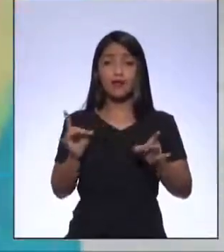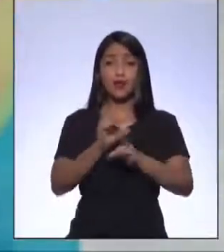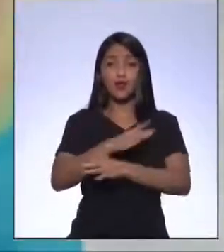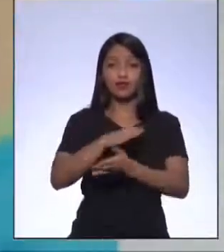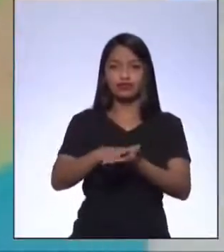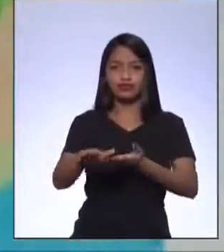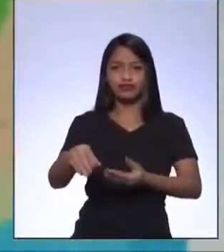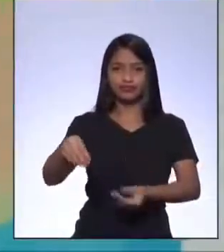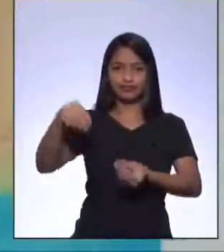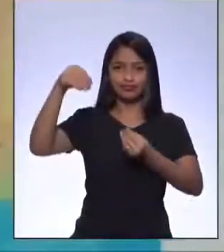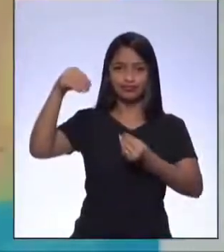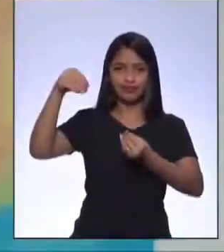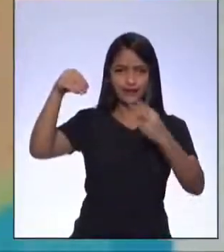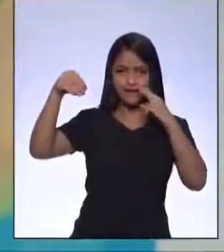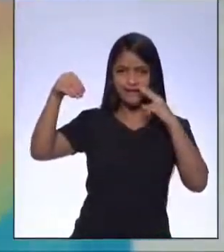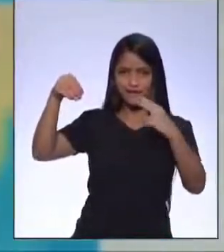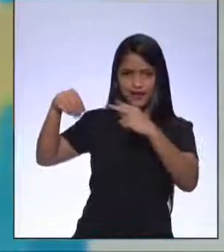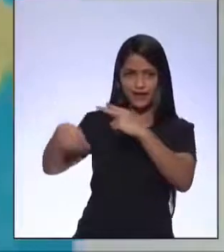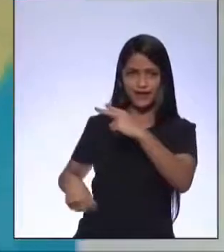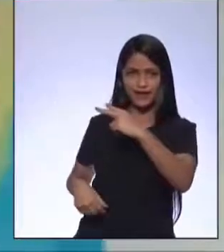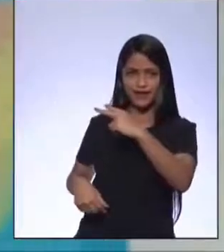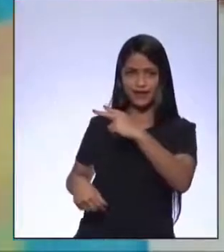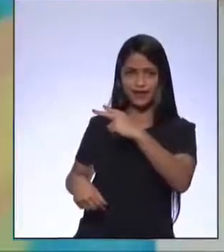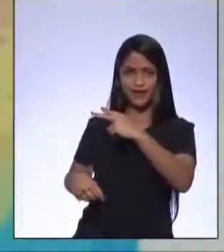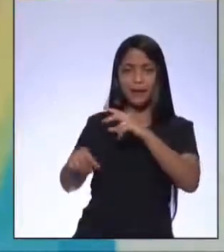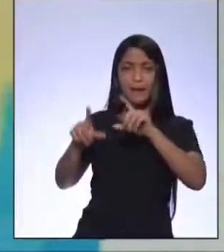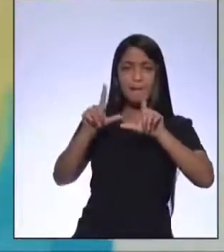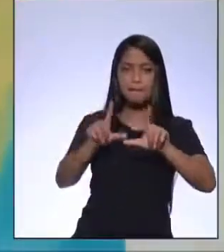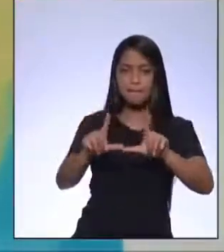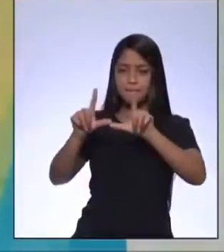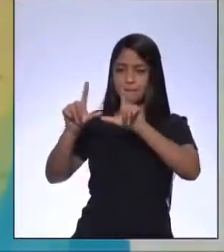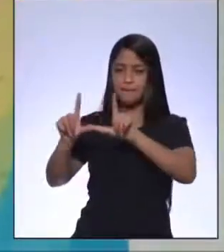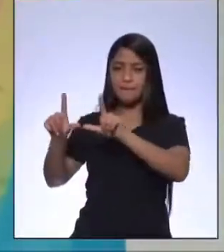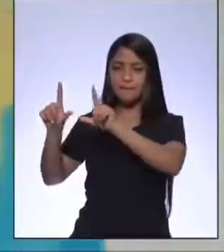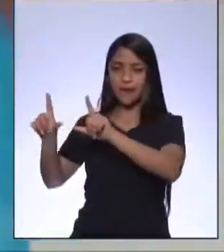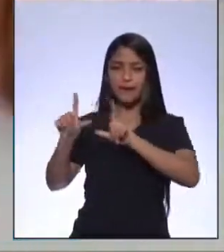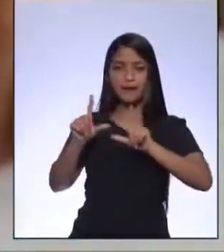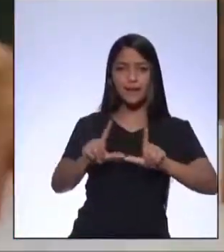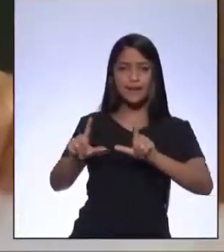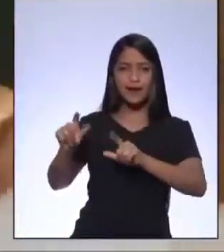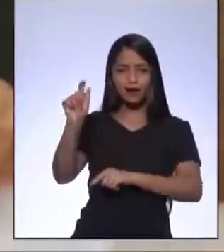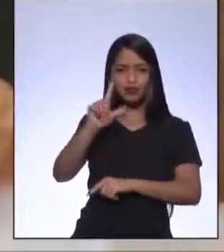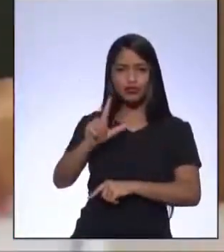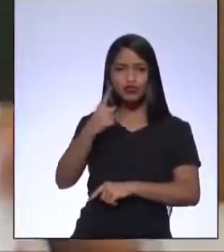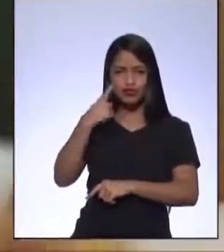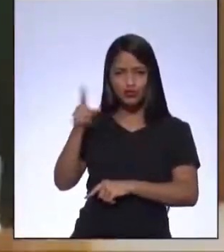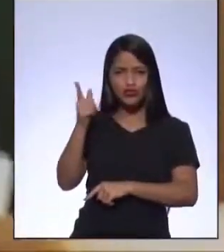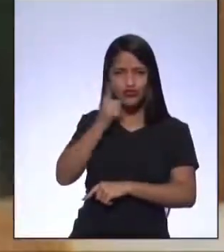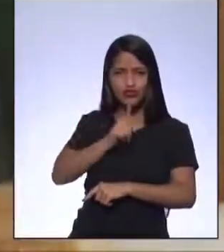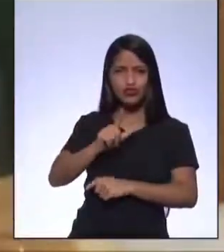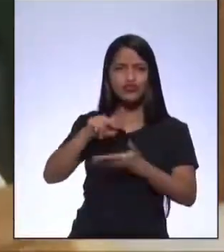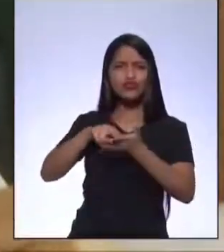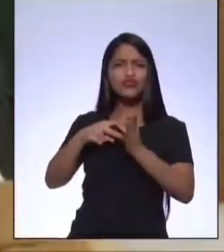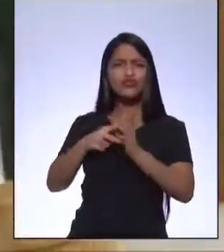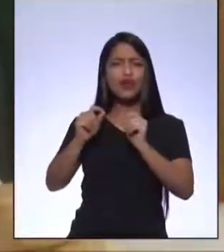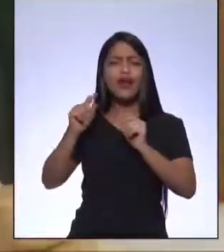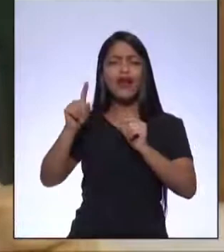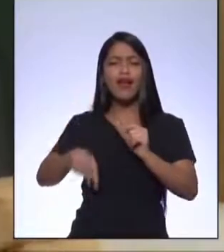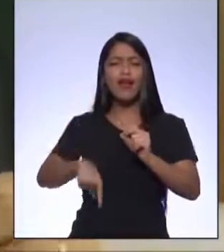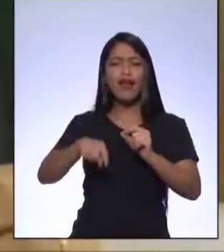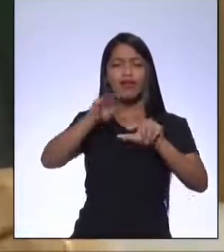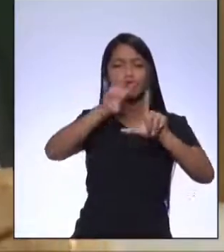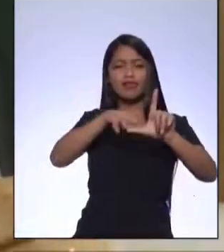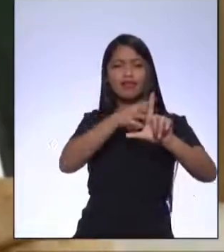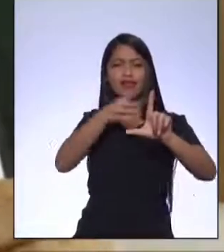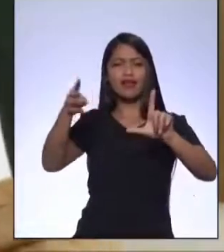não sei se vocês conseguem ver que tem uns quadradinhos azuis aqui. Gente, isso aqui são as coordenadas que o